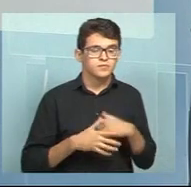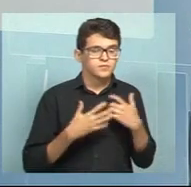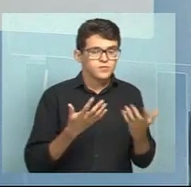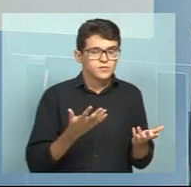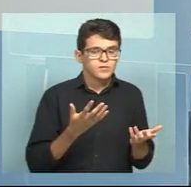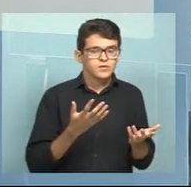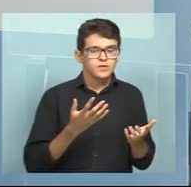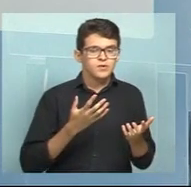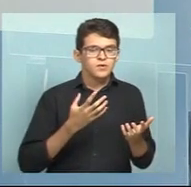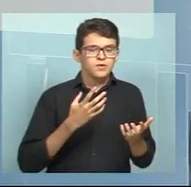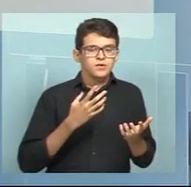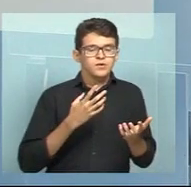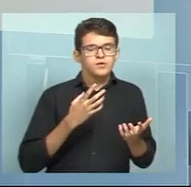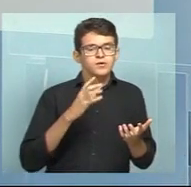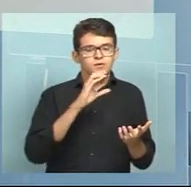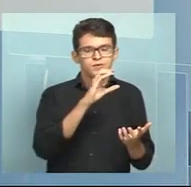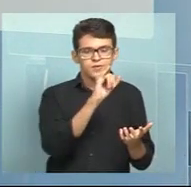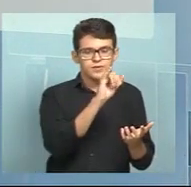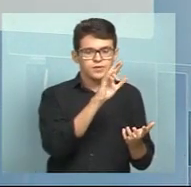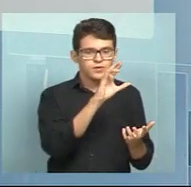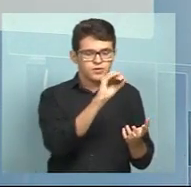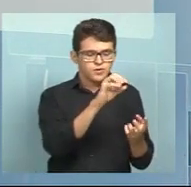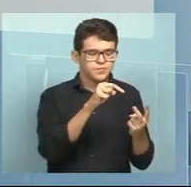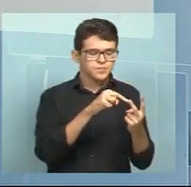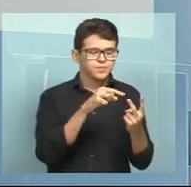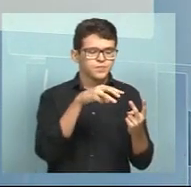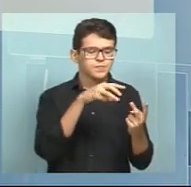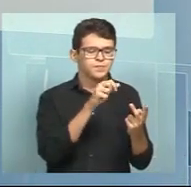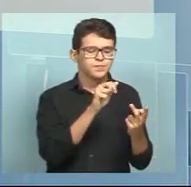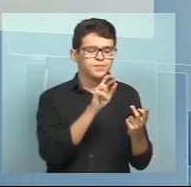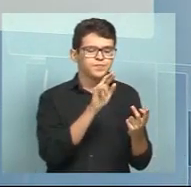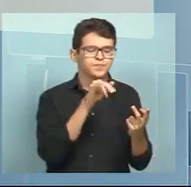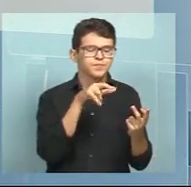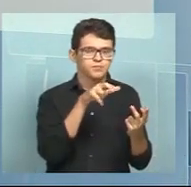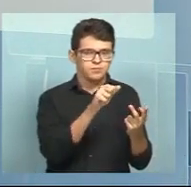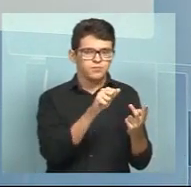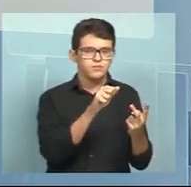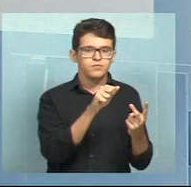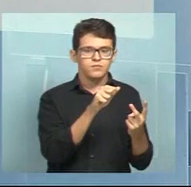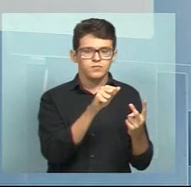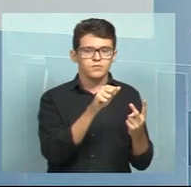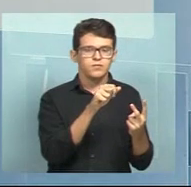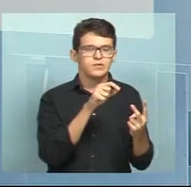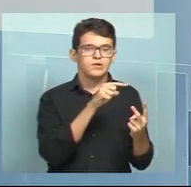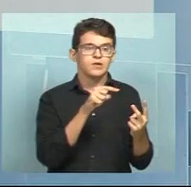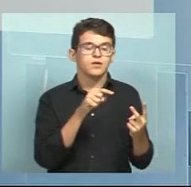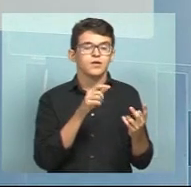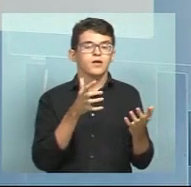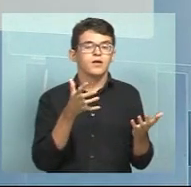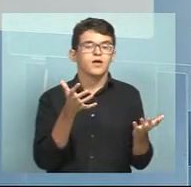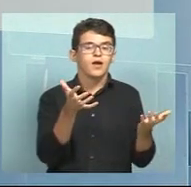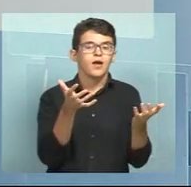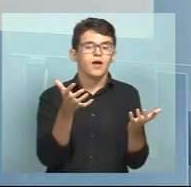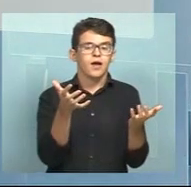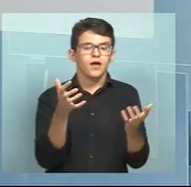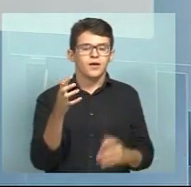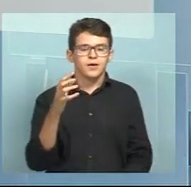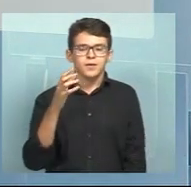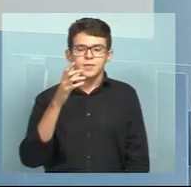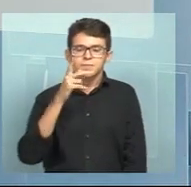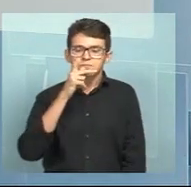Por que os outros esperavam? Ciro e Marina, é parecido o sentimento, esperavam que o PT